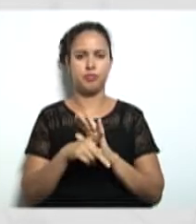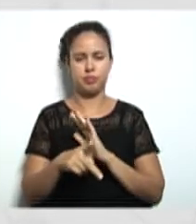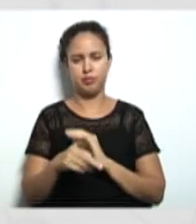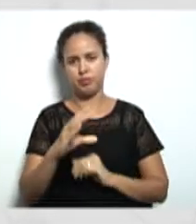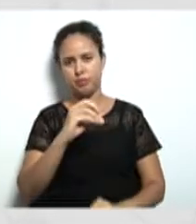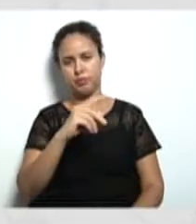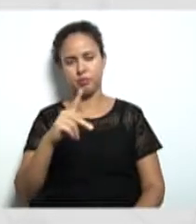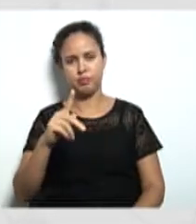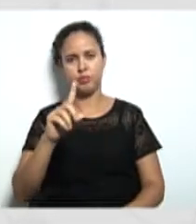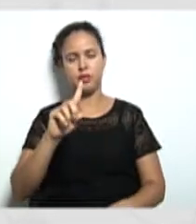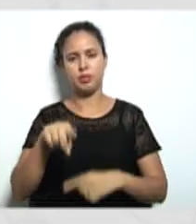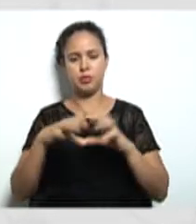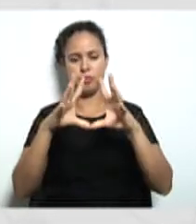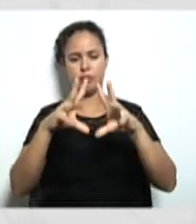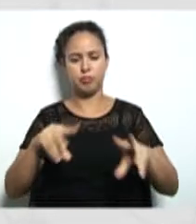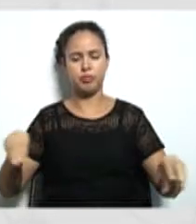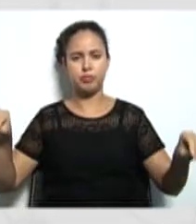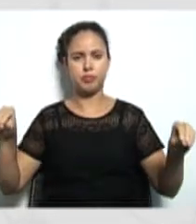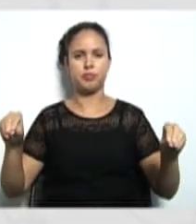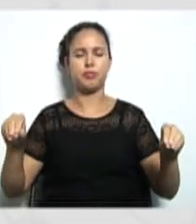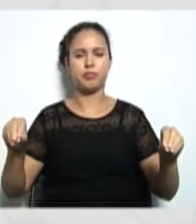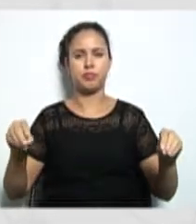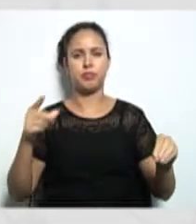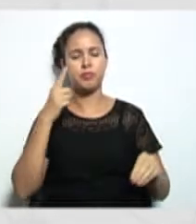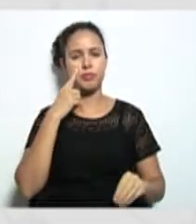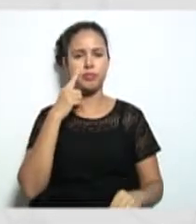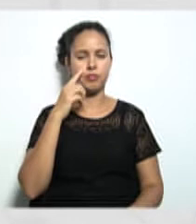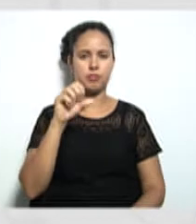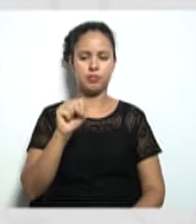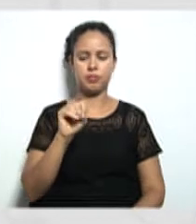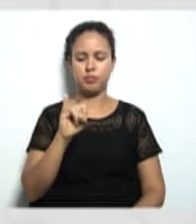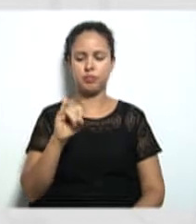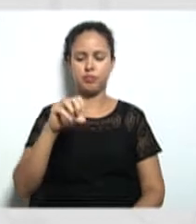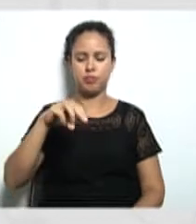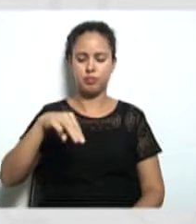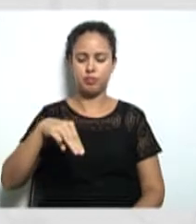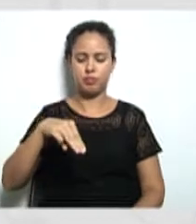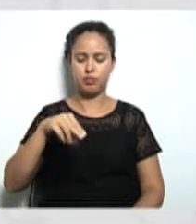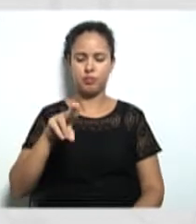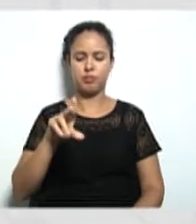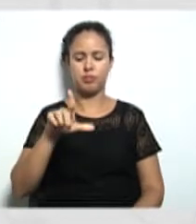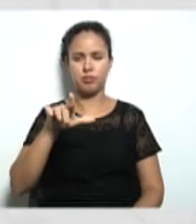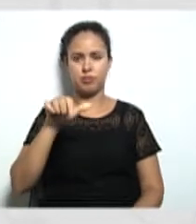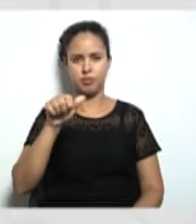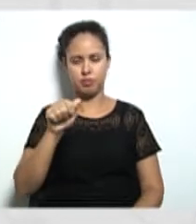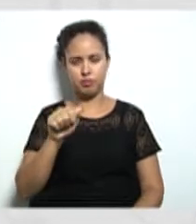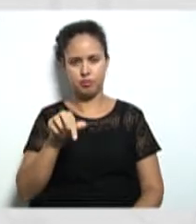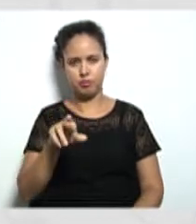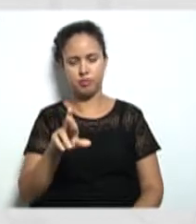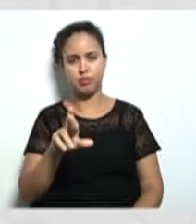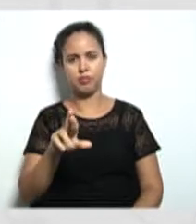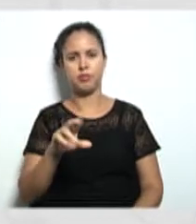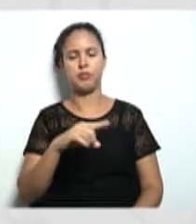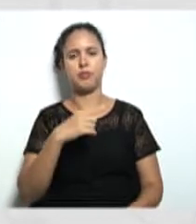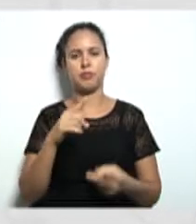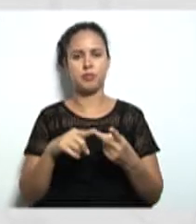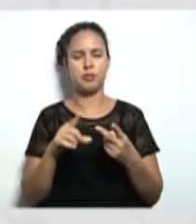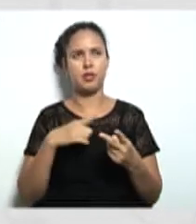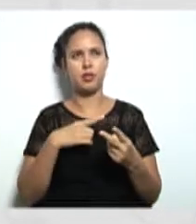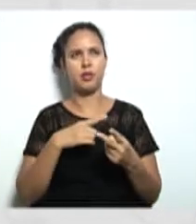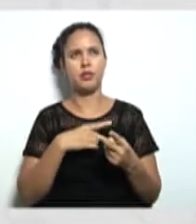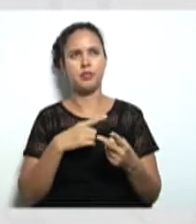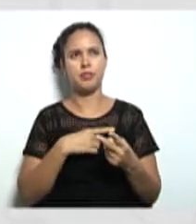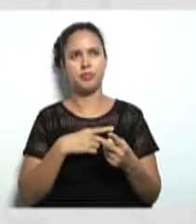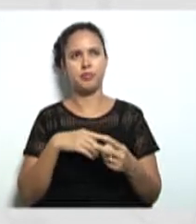Vocês não vão fazer uma cooperativa de verdade, mas vocês vão simular todos os instrumentos. Tem o estágio supervisionado, né? O estágio